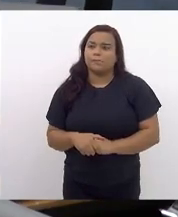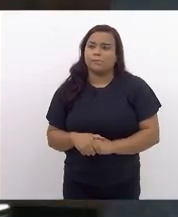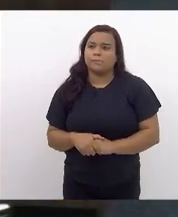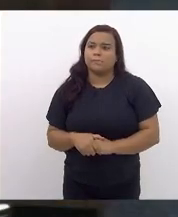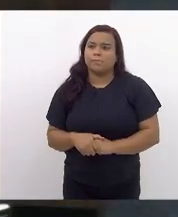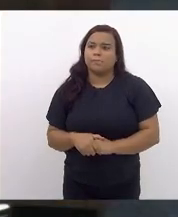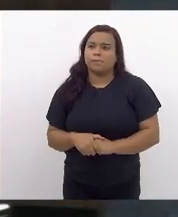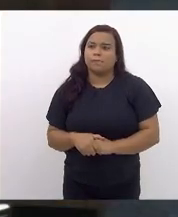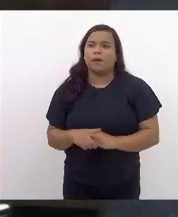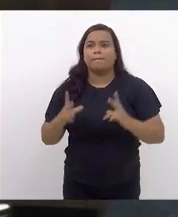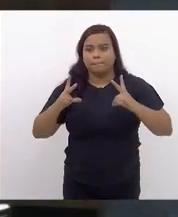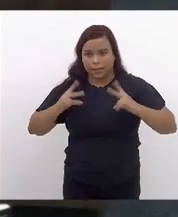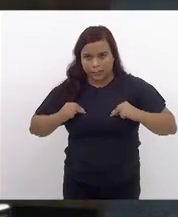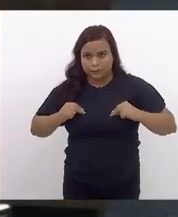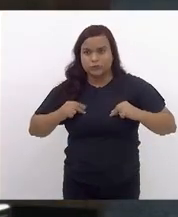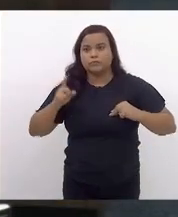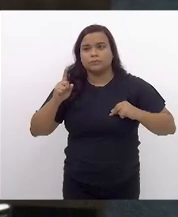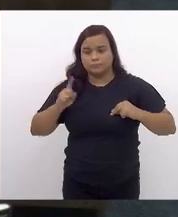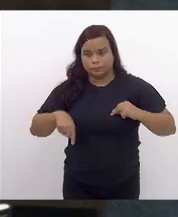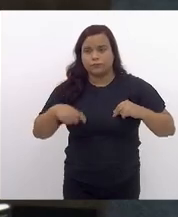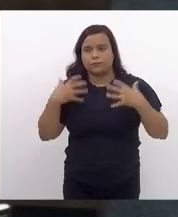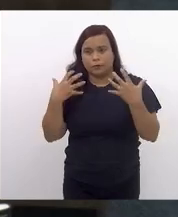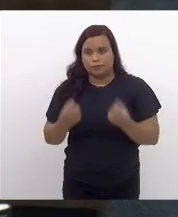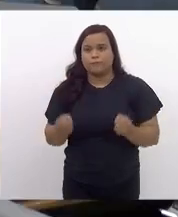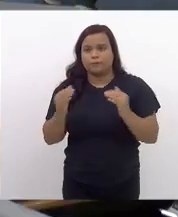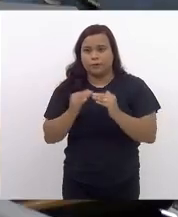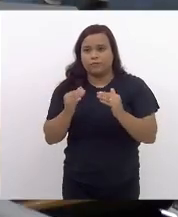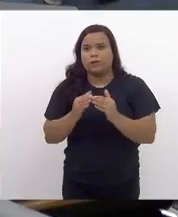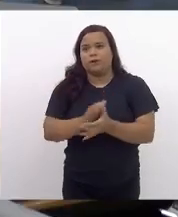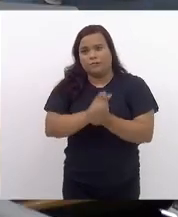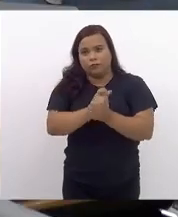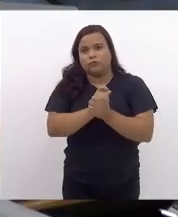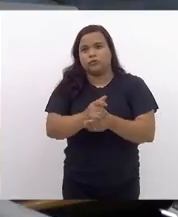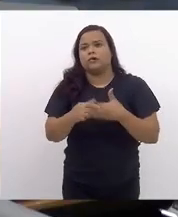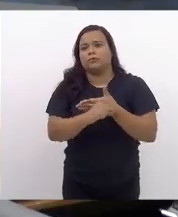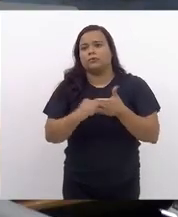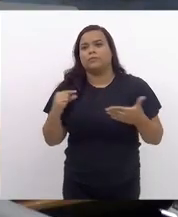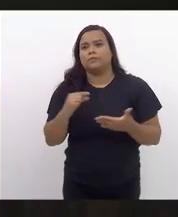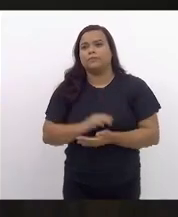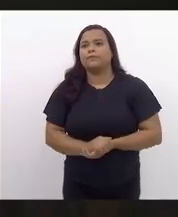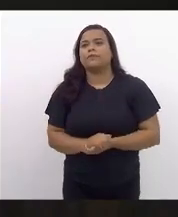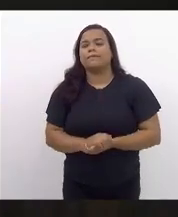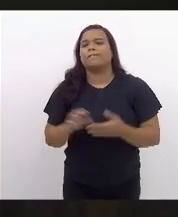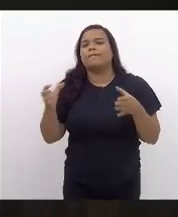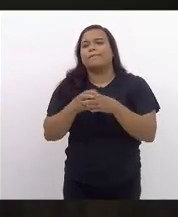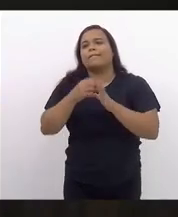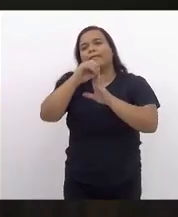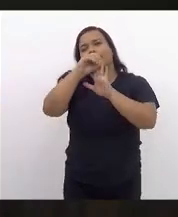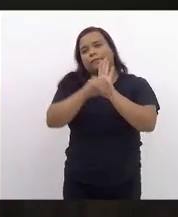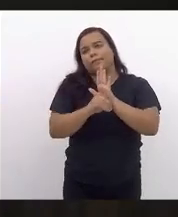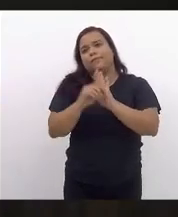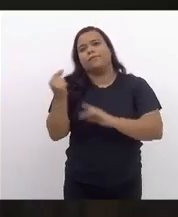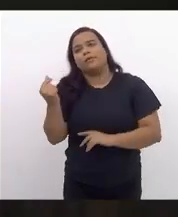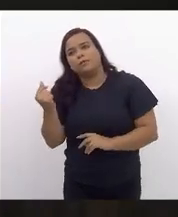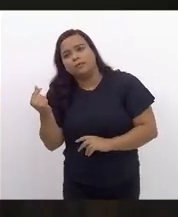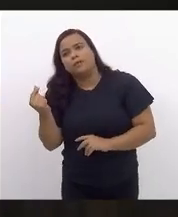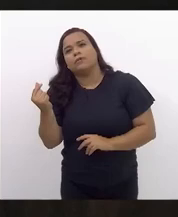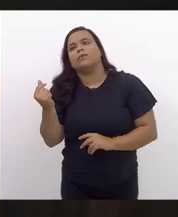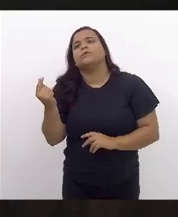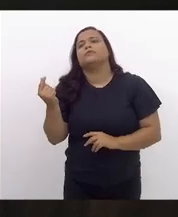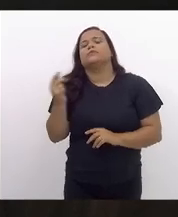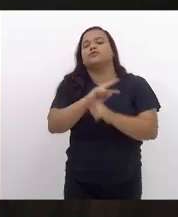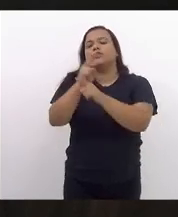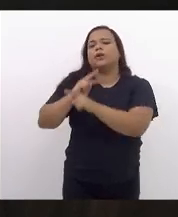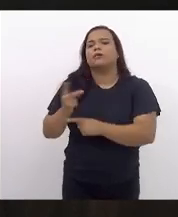Humanos. No mérito, parecer favorável, elogiando os autores. Pela Comissão de Orçamento, Fiscalização Financeira e